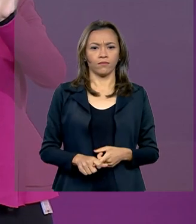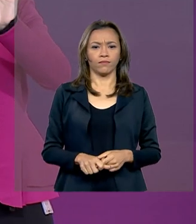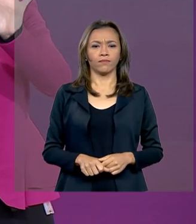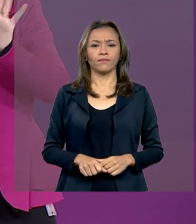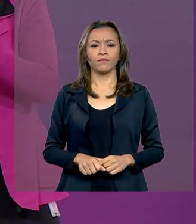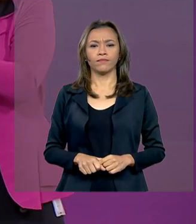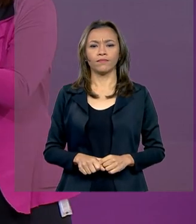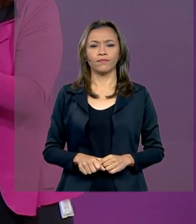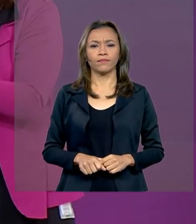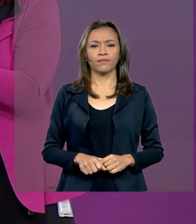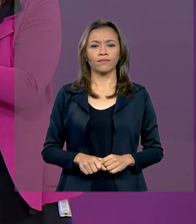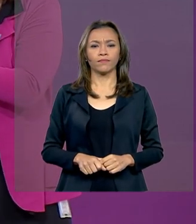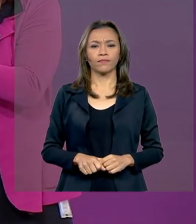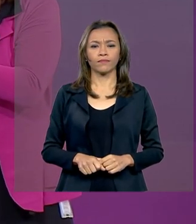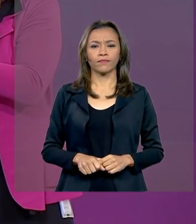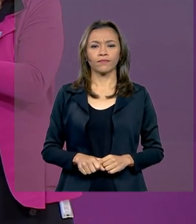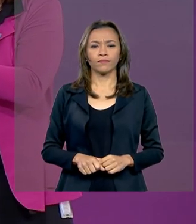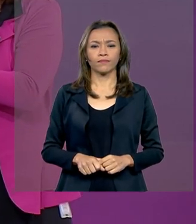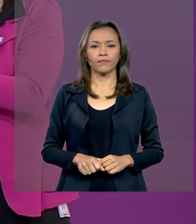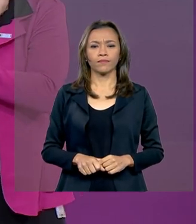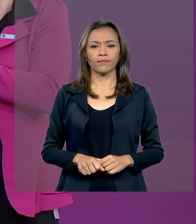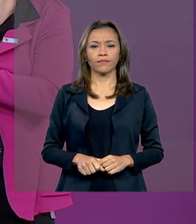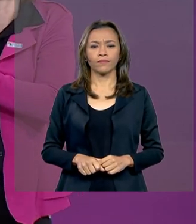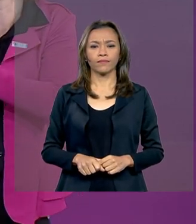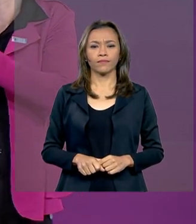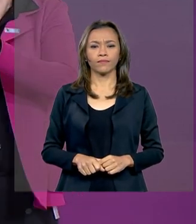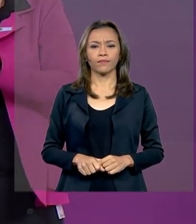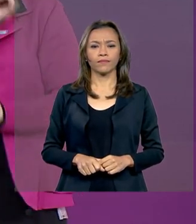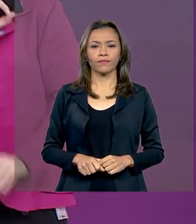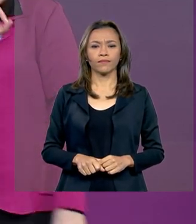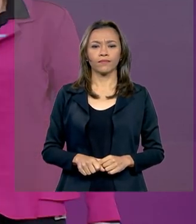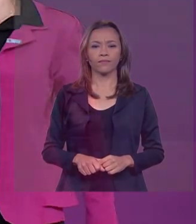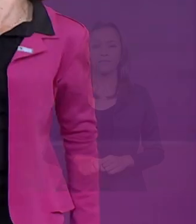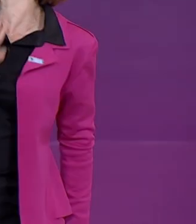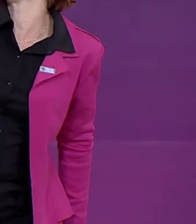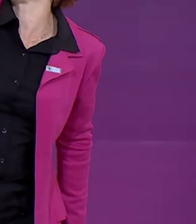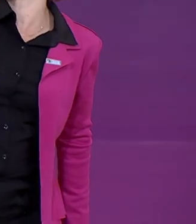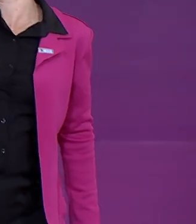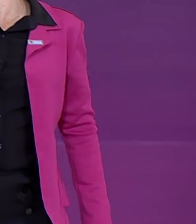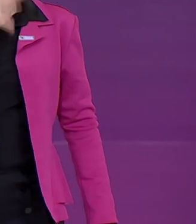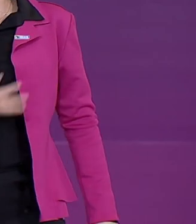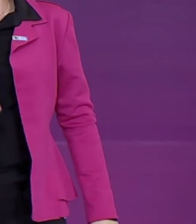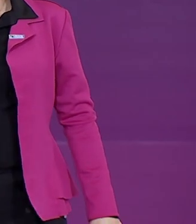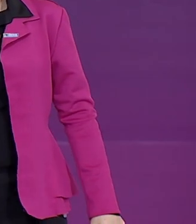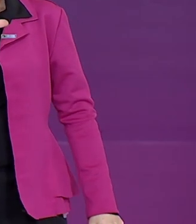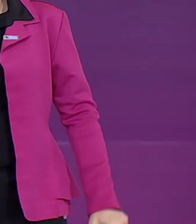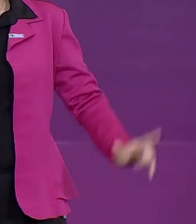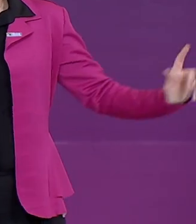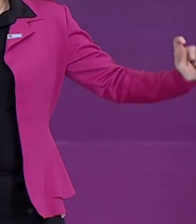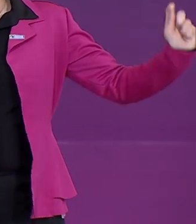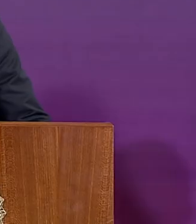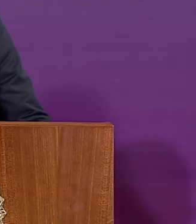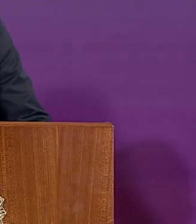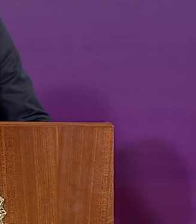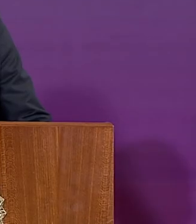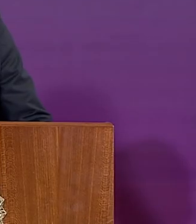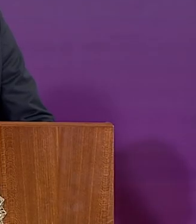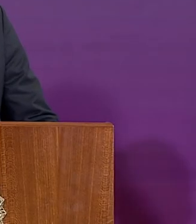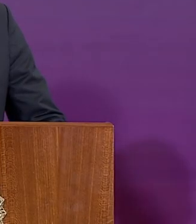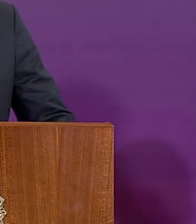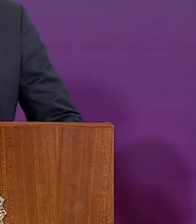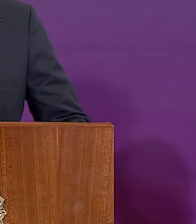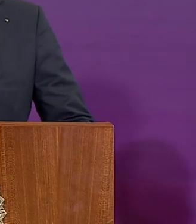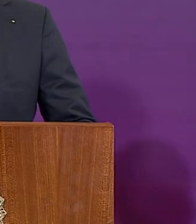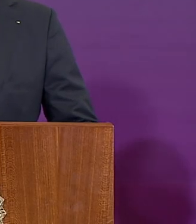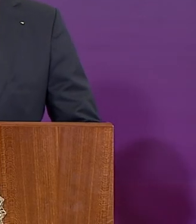salinha pequenininha, todas as delegacias do país estarão capacitadas para receber mulheres. Nós